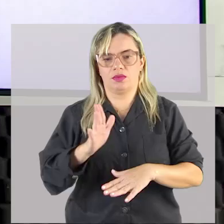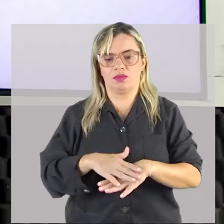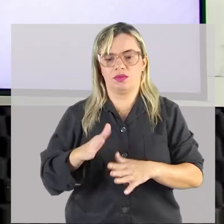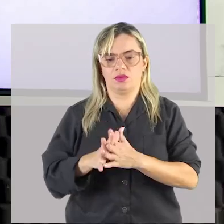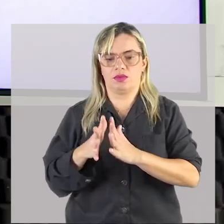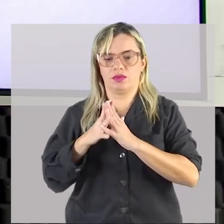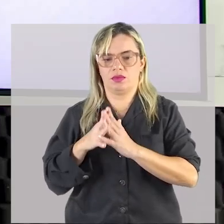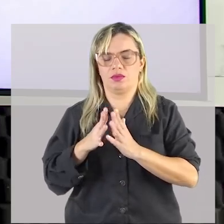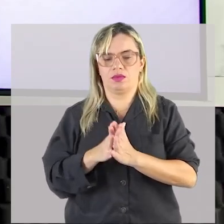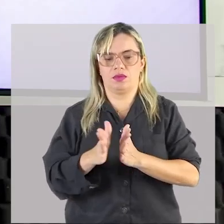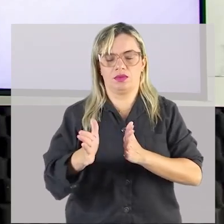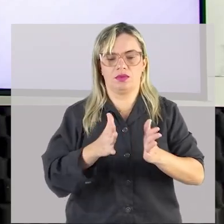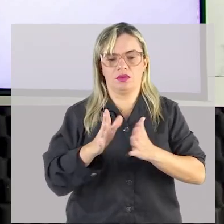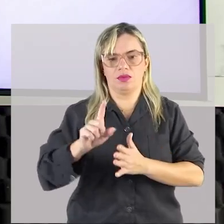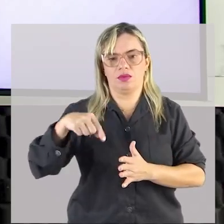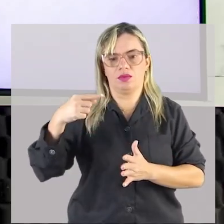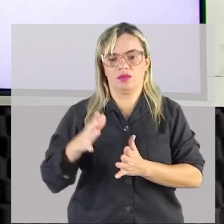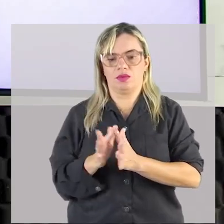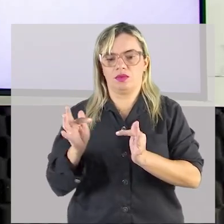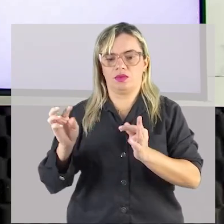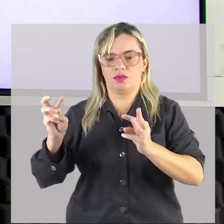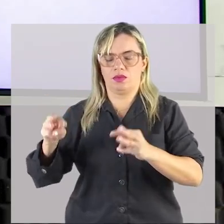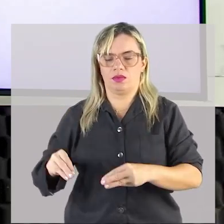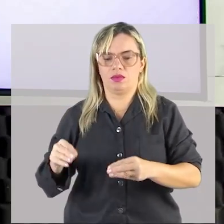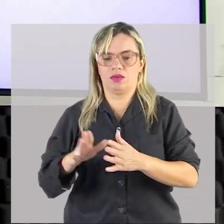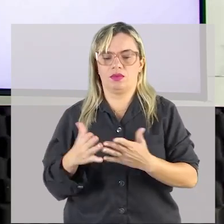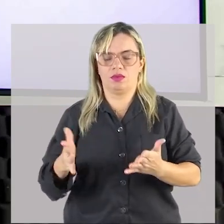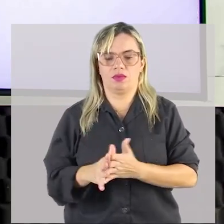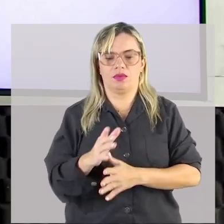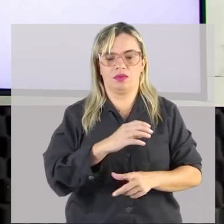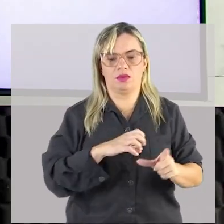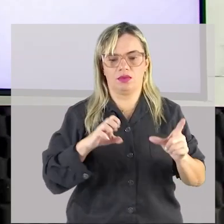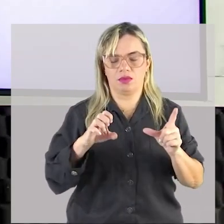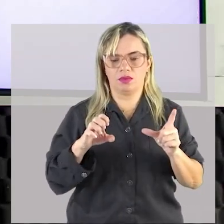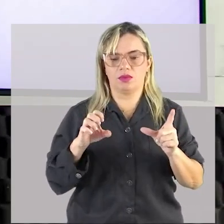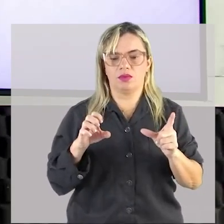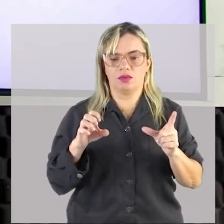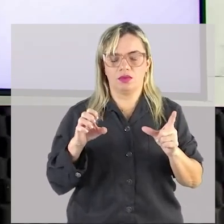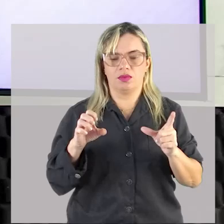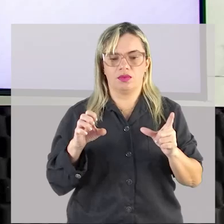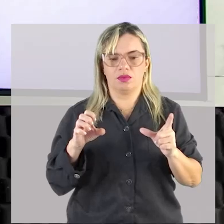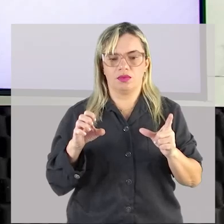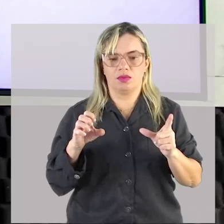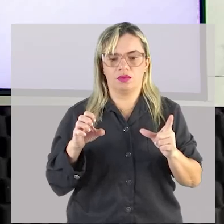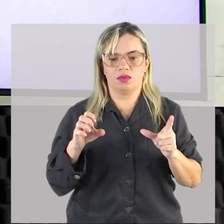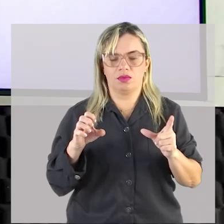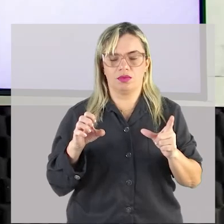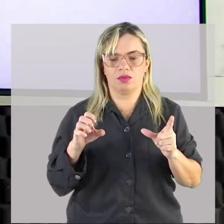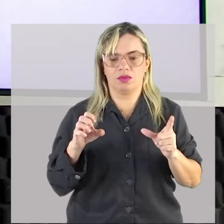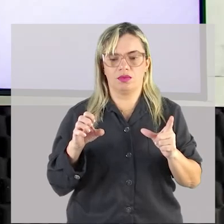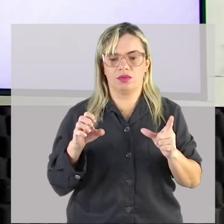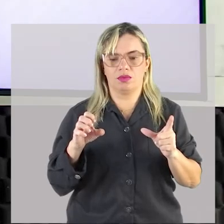complexa, não pode estar aí no meio, tem que estar lá no final. Organismo,